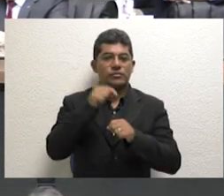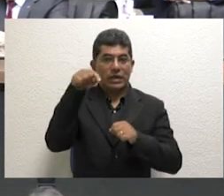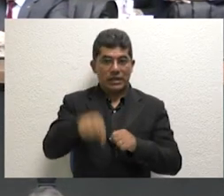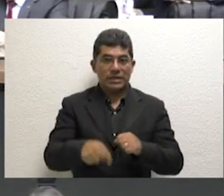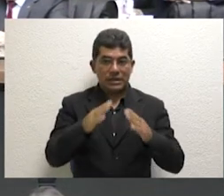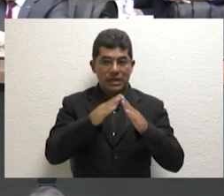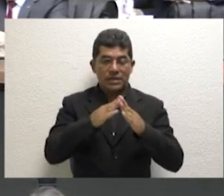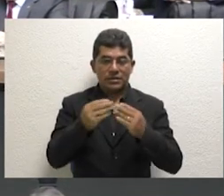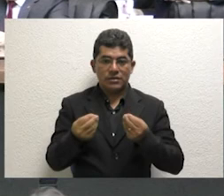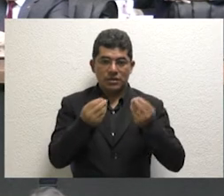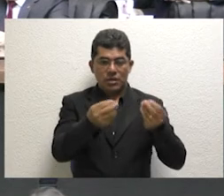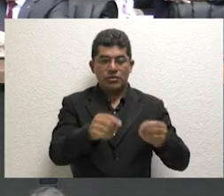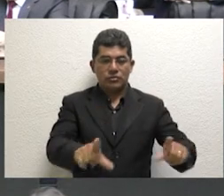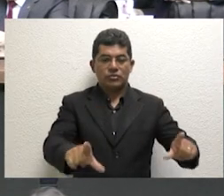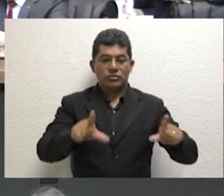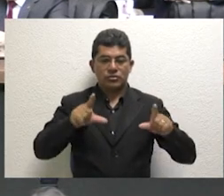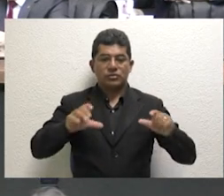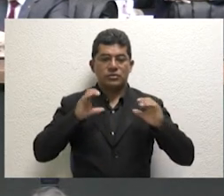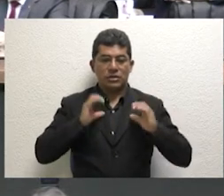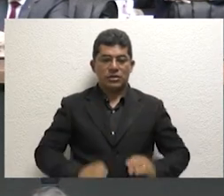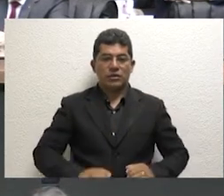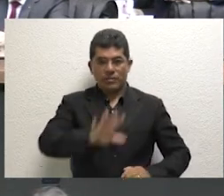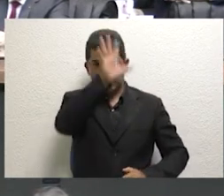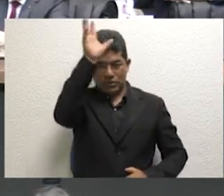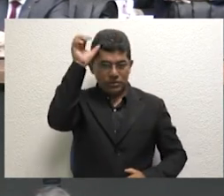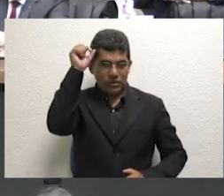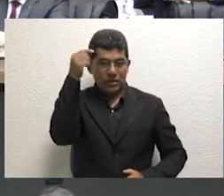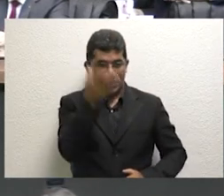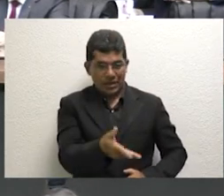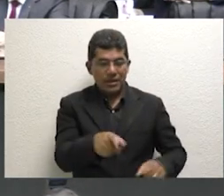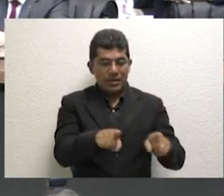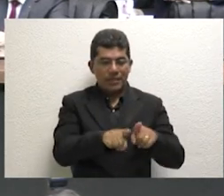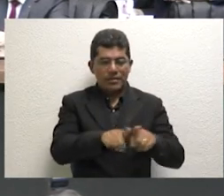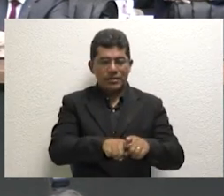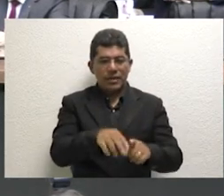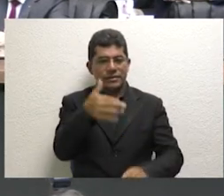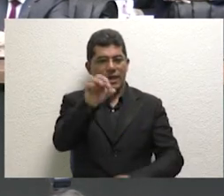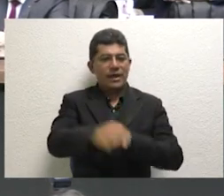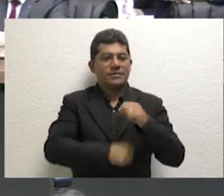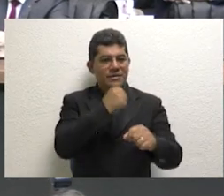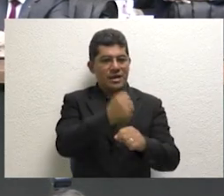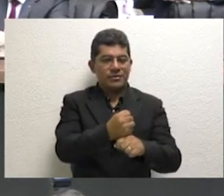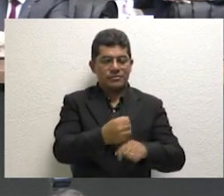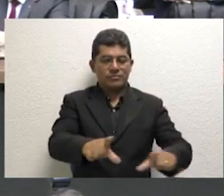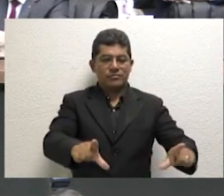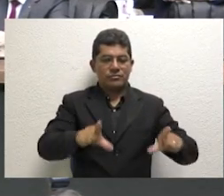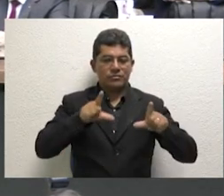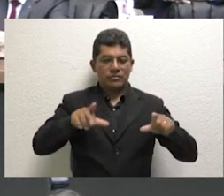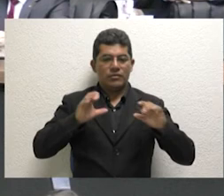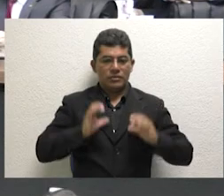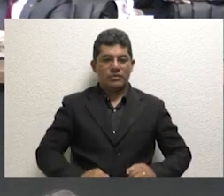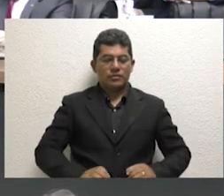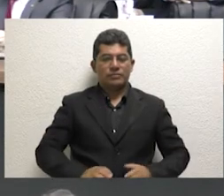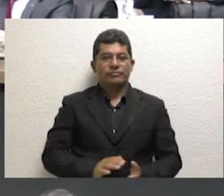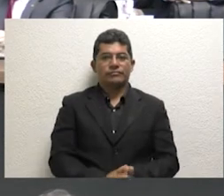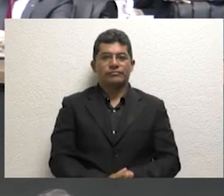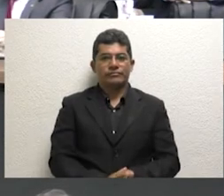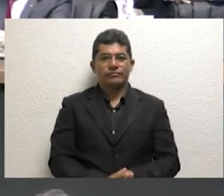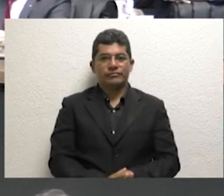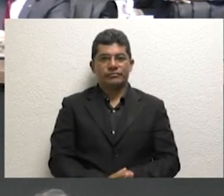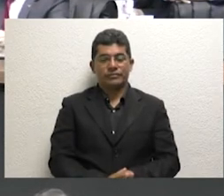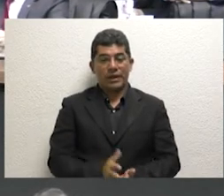a titularidade de ser amazonense é um cidadão amazonense há 10 anos né e que e que